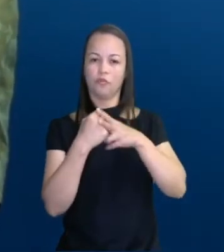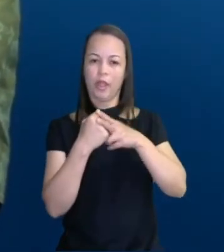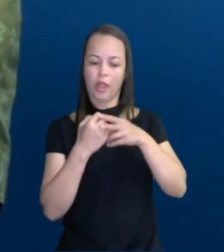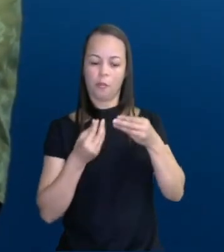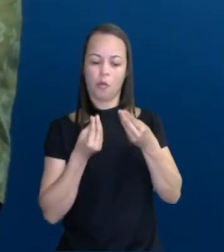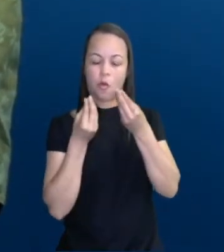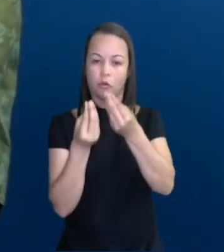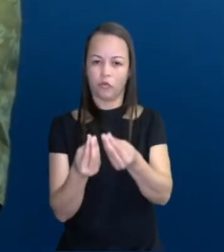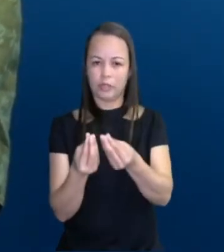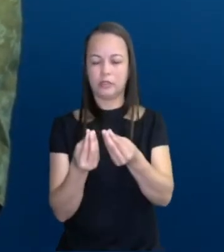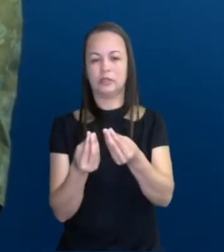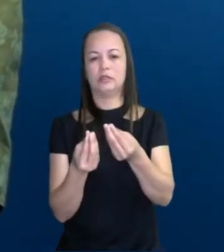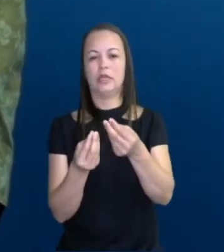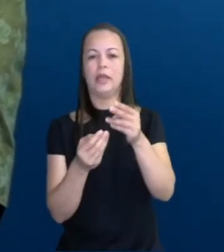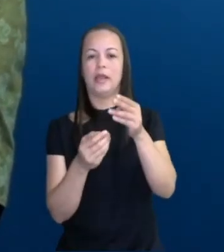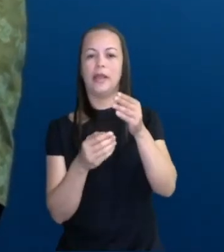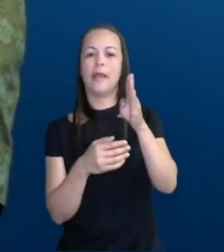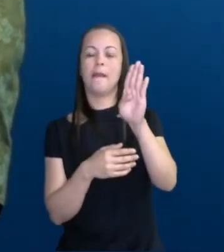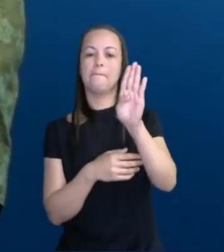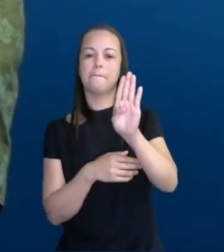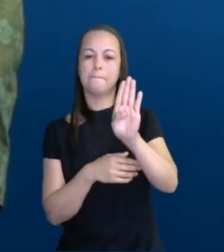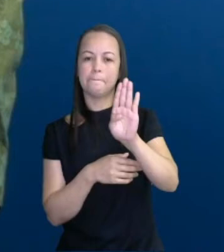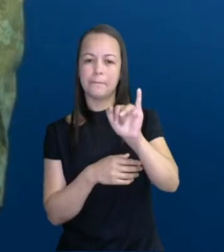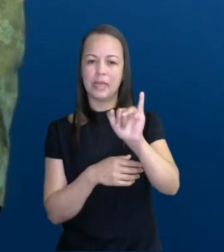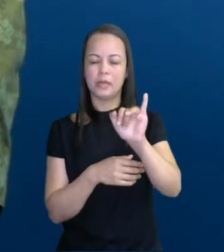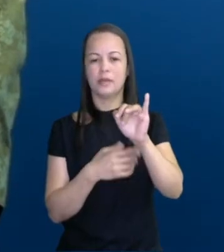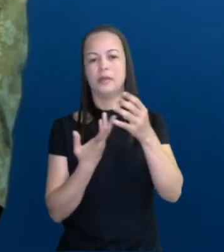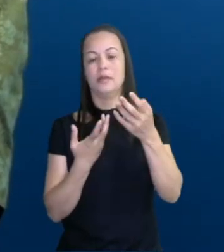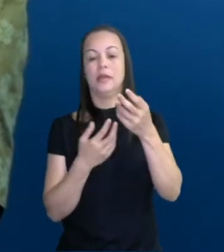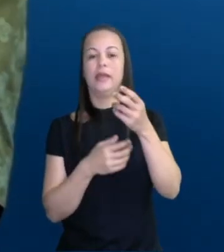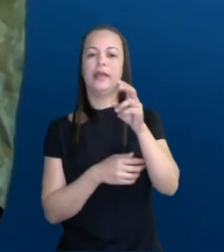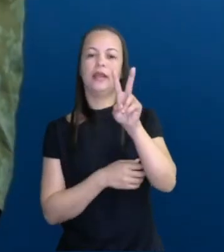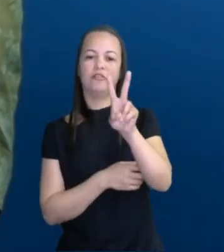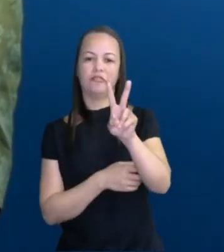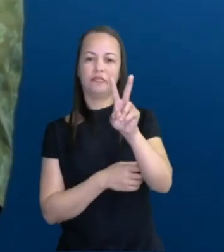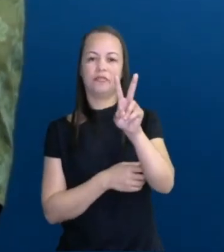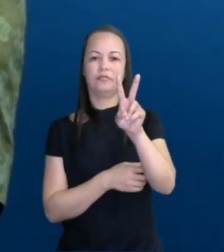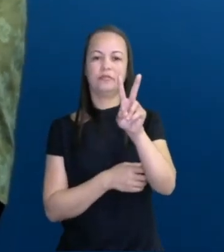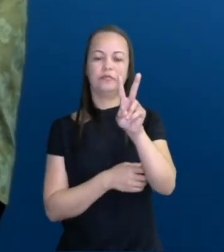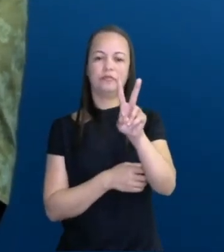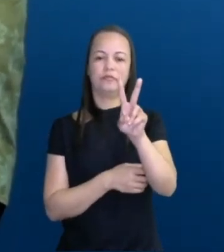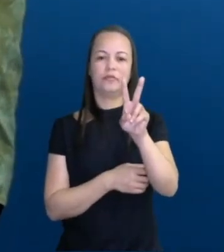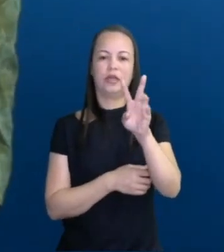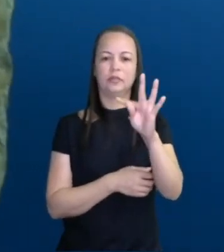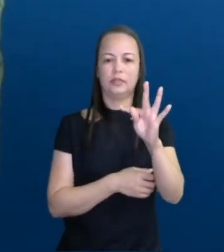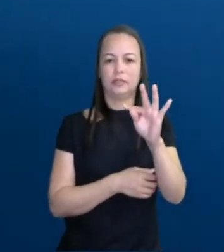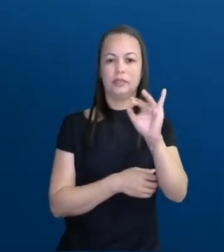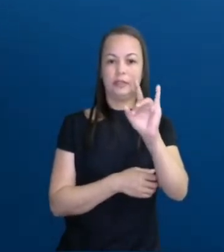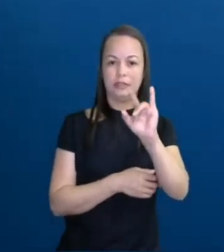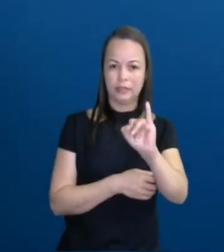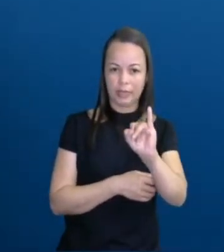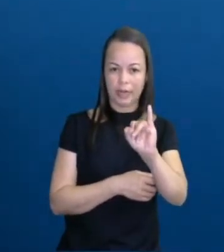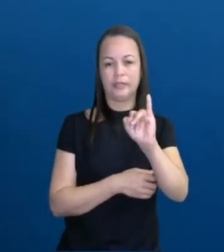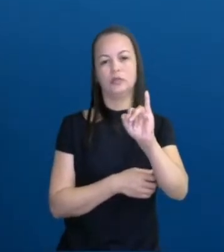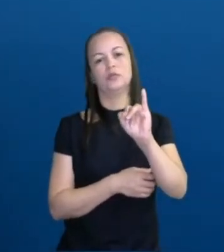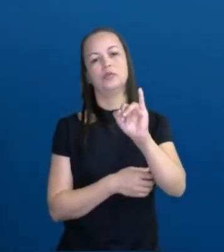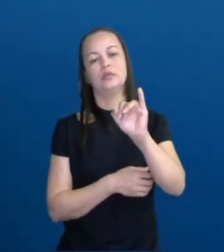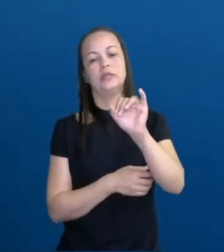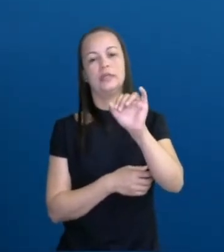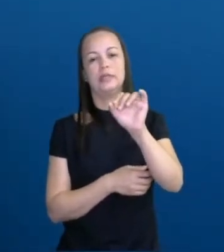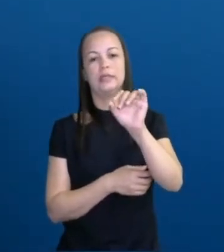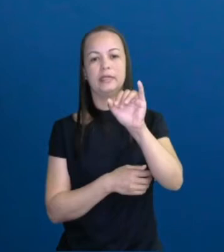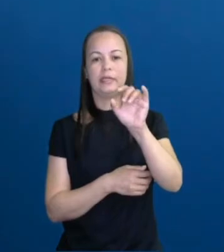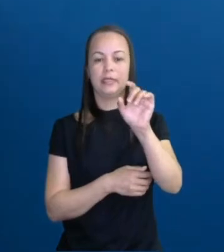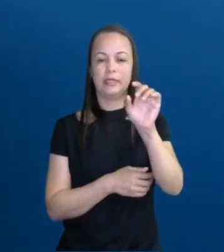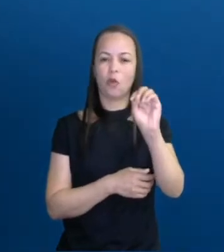é um verbo bitransitivo ou um verbo transitivo direto e indireto ao mesmo tempo.